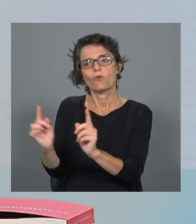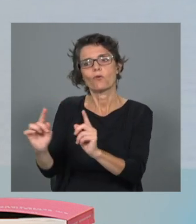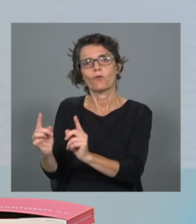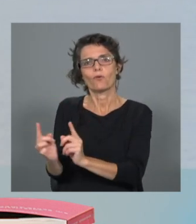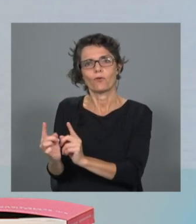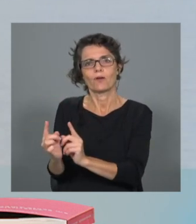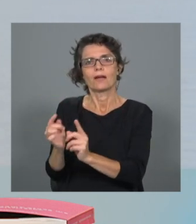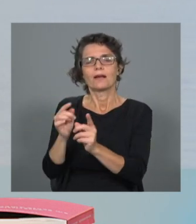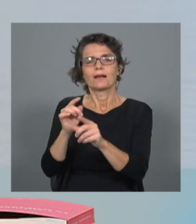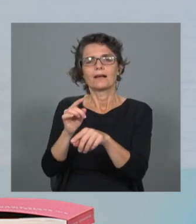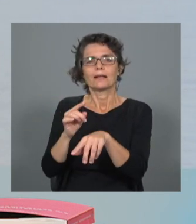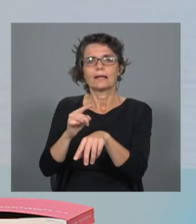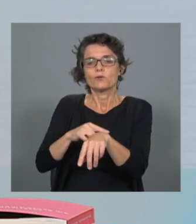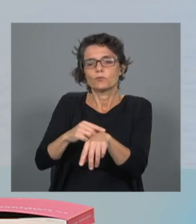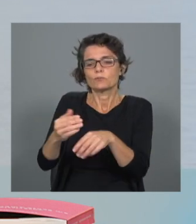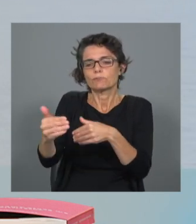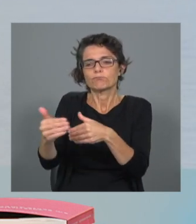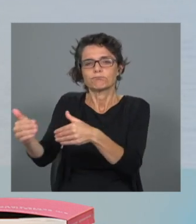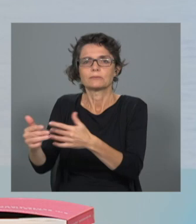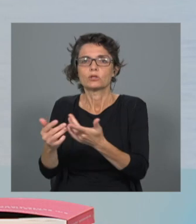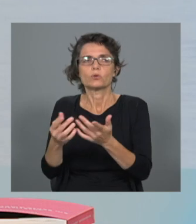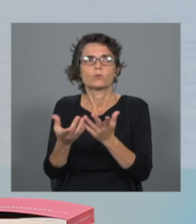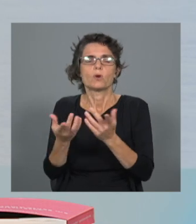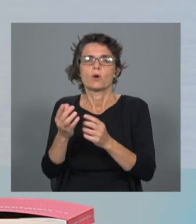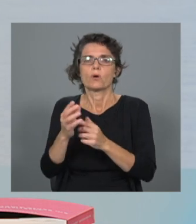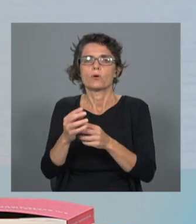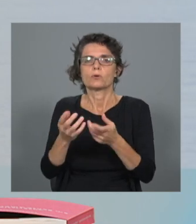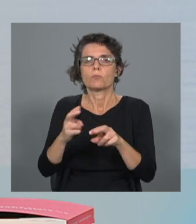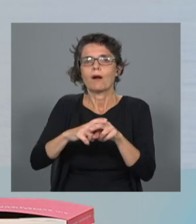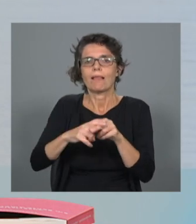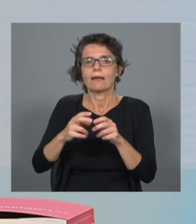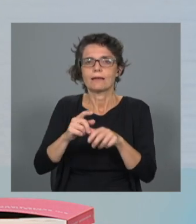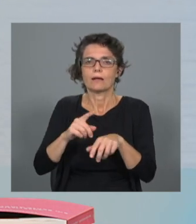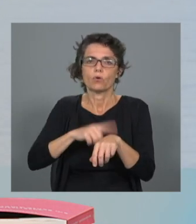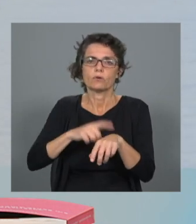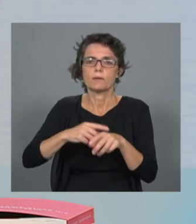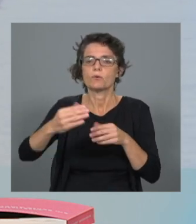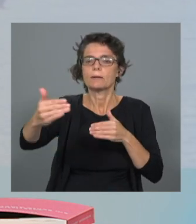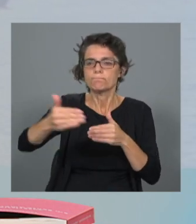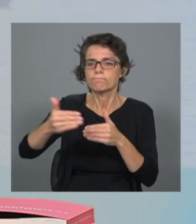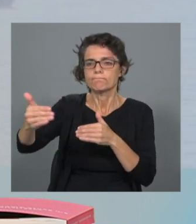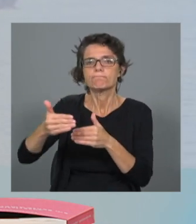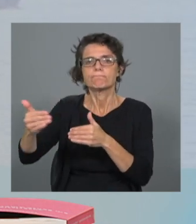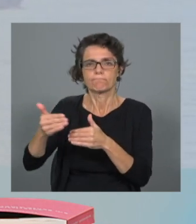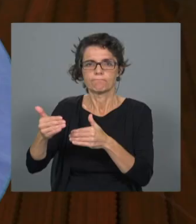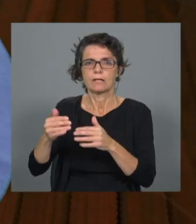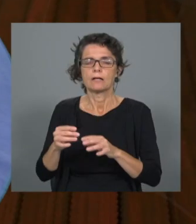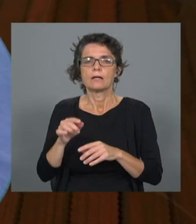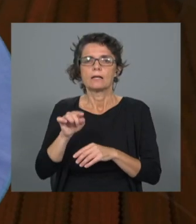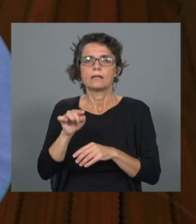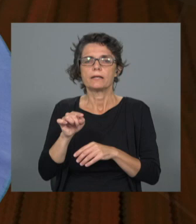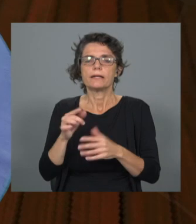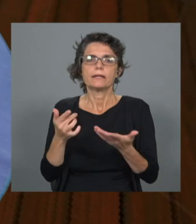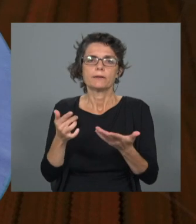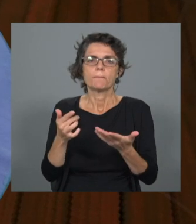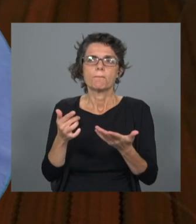mais incisivas, são os módulos, nós chamamos-lhe módulos, normalmente no tempo mais curtos,